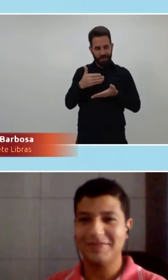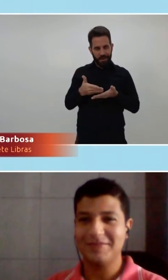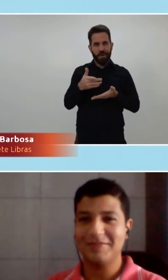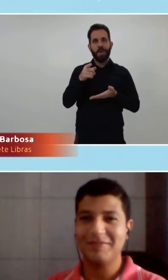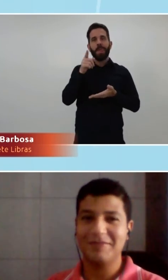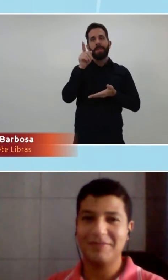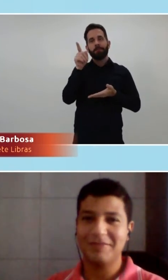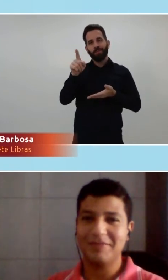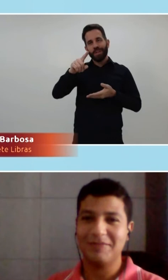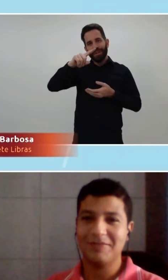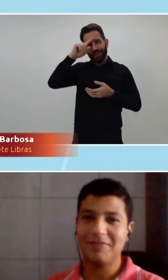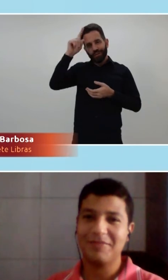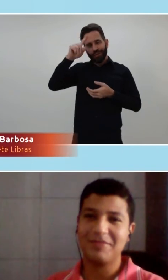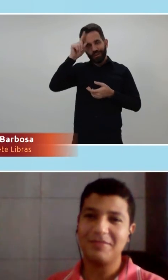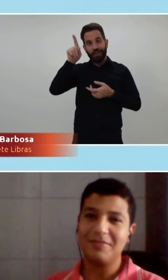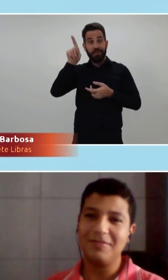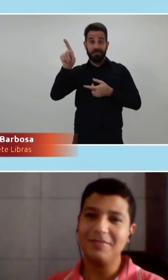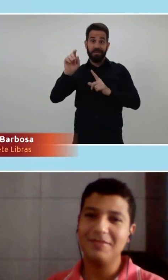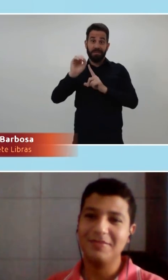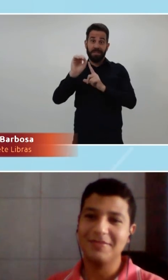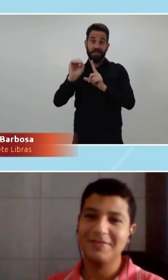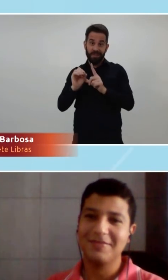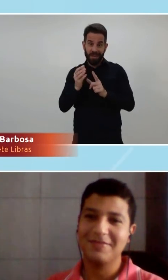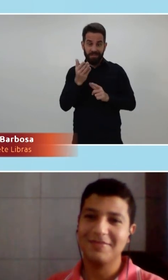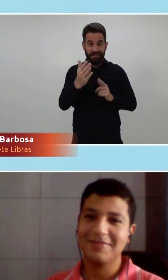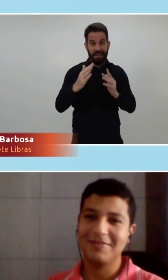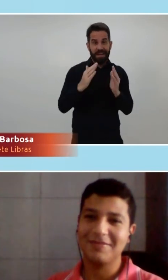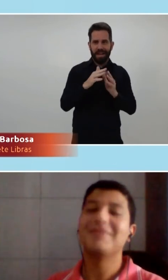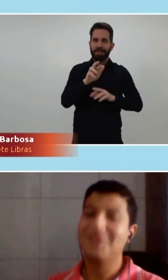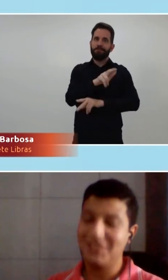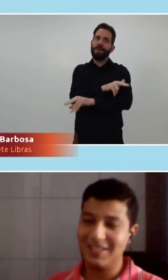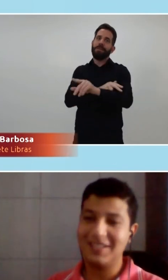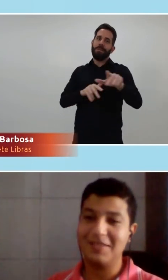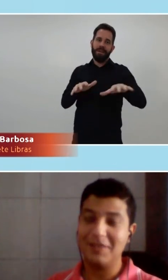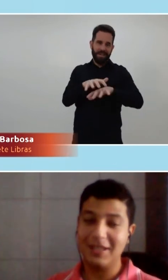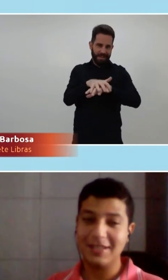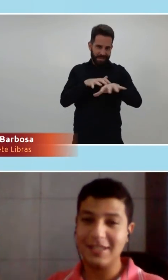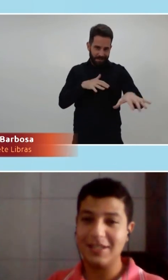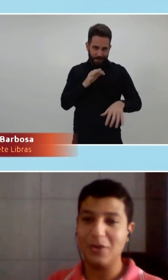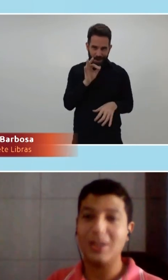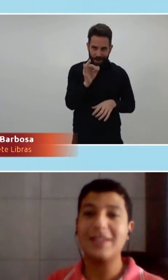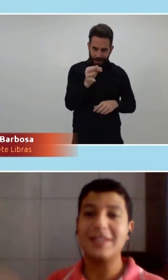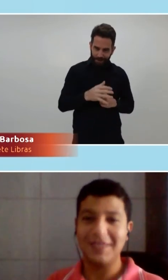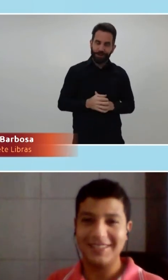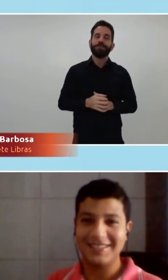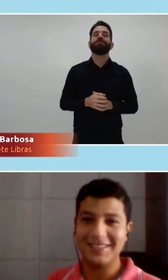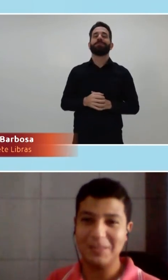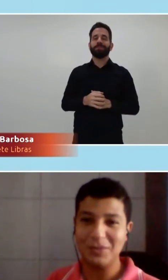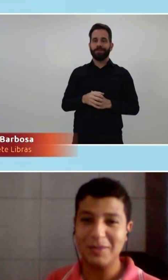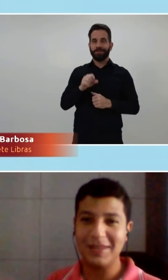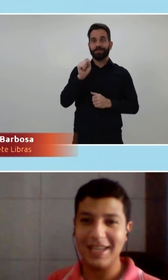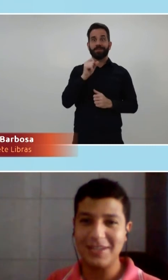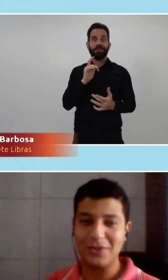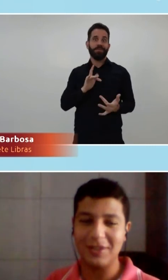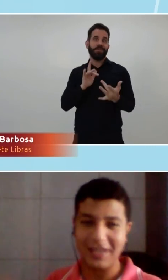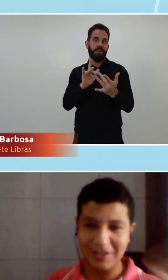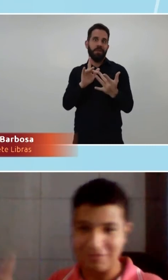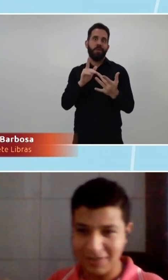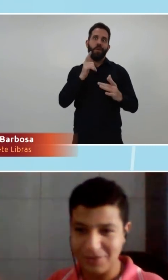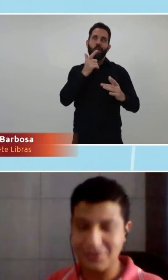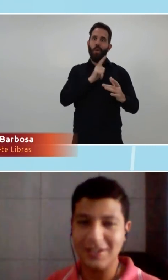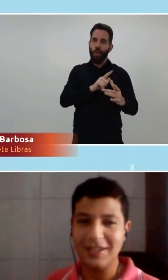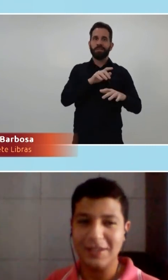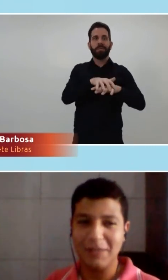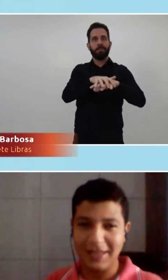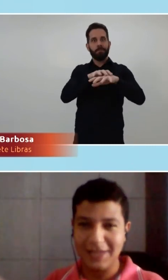televisão, você na sua casa. Bom que a gente consegue falar de vários lugares, né? Sim, tendo essa conexão, né? Essa possibilidade de se conectar com